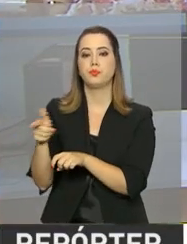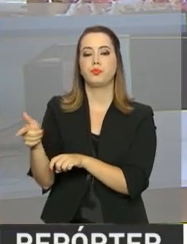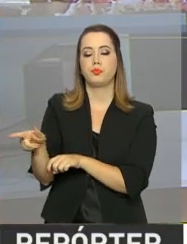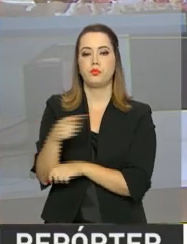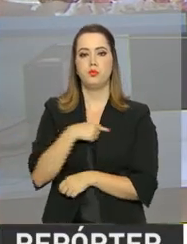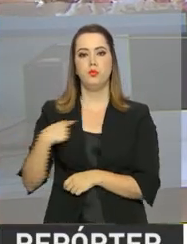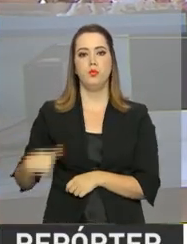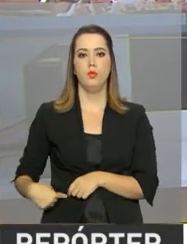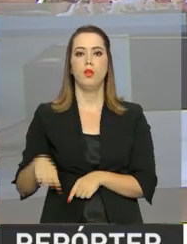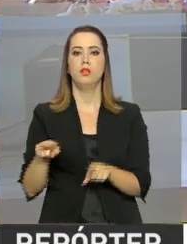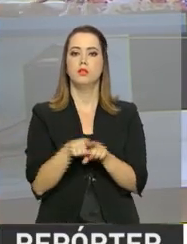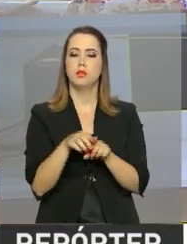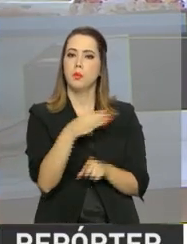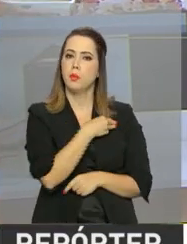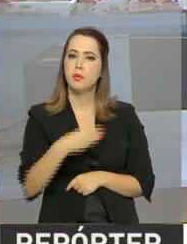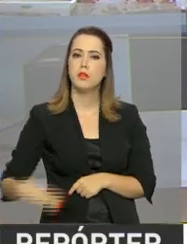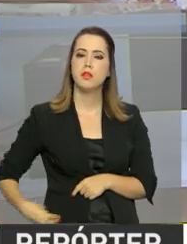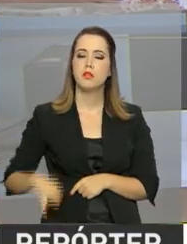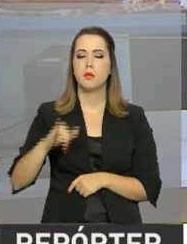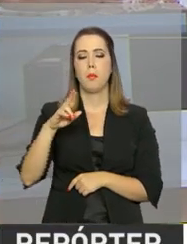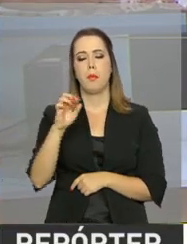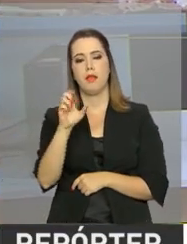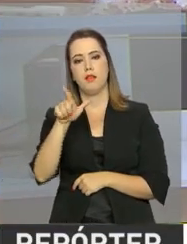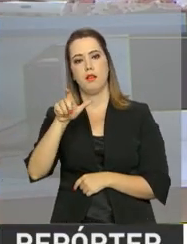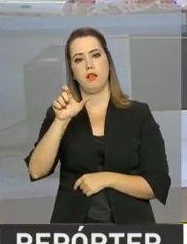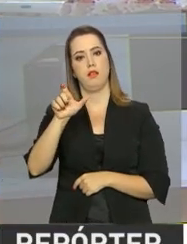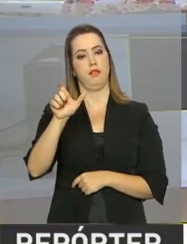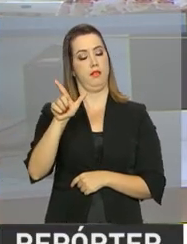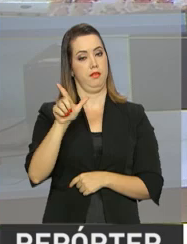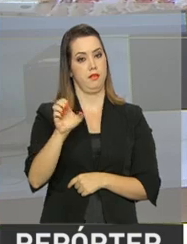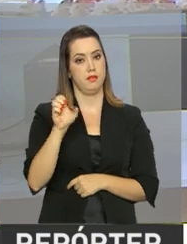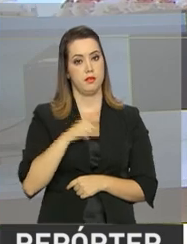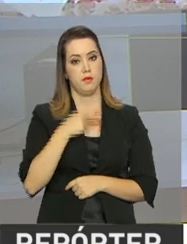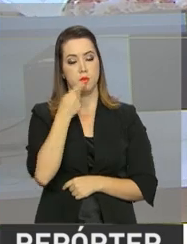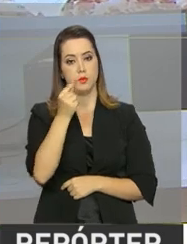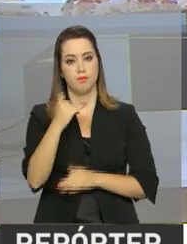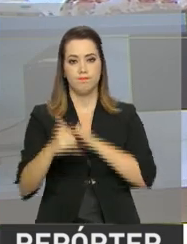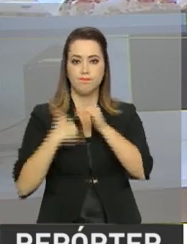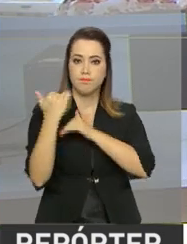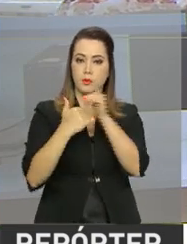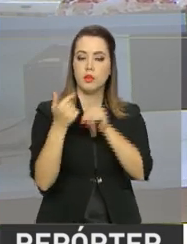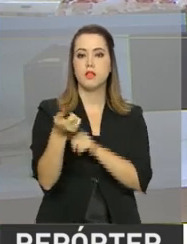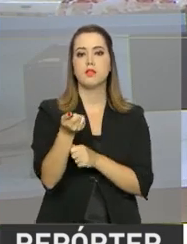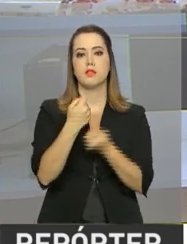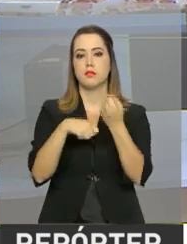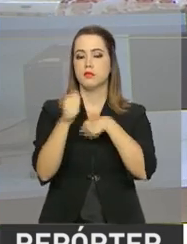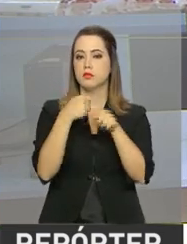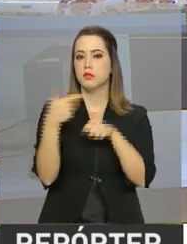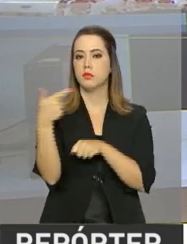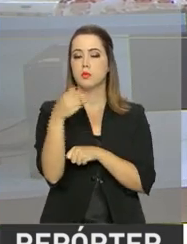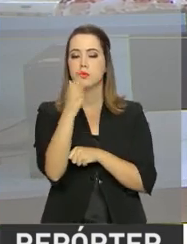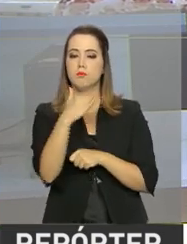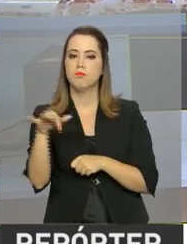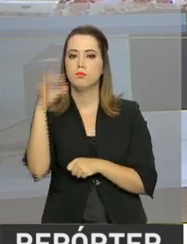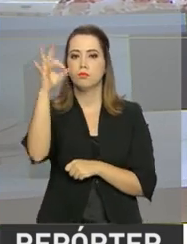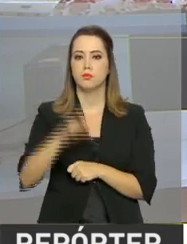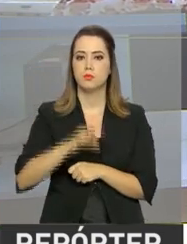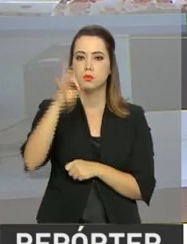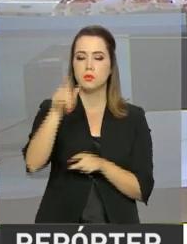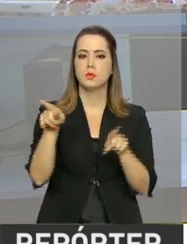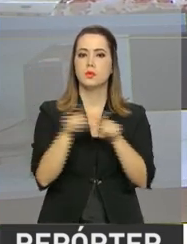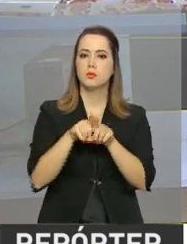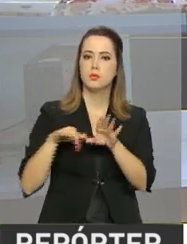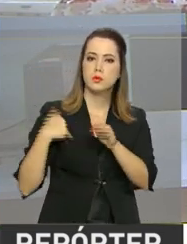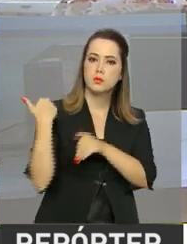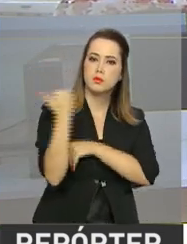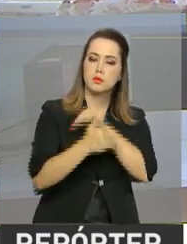Meirelles, disse que a economia brasileira deve crescer 2,5% em 2018, com tendência de avançar ainda